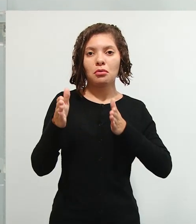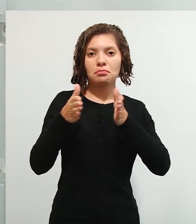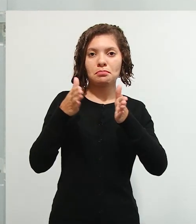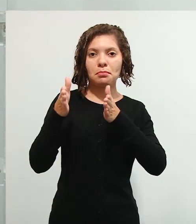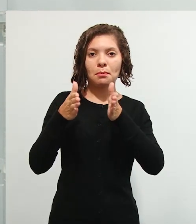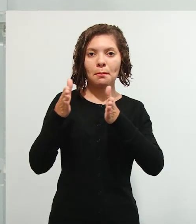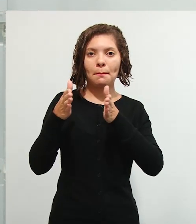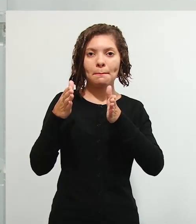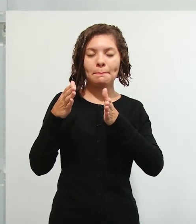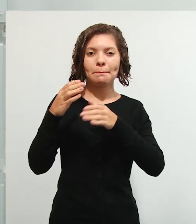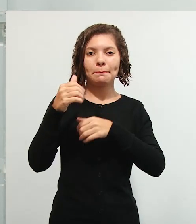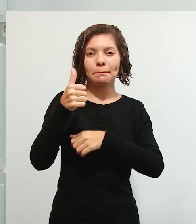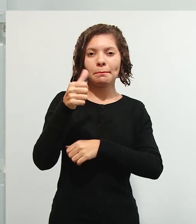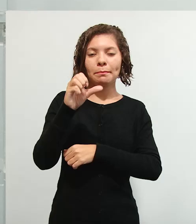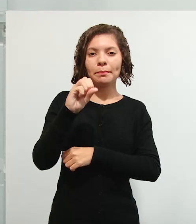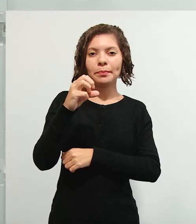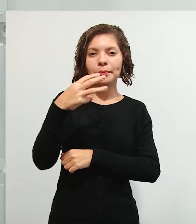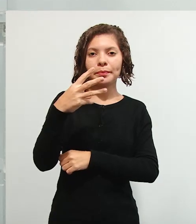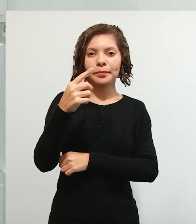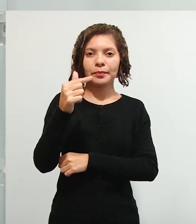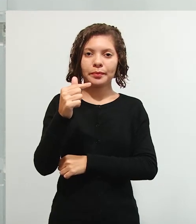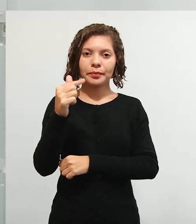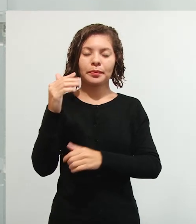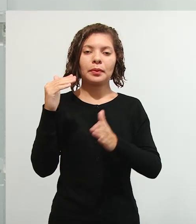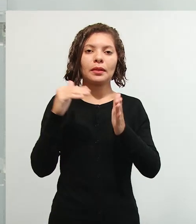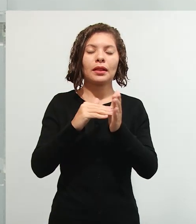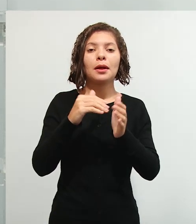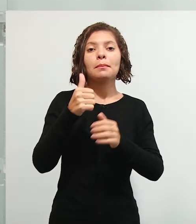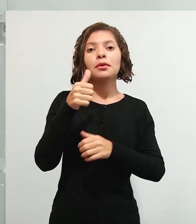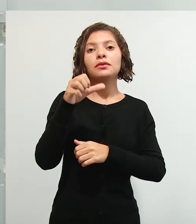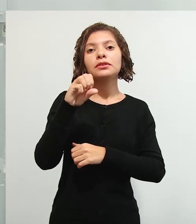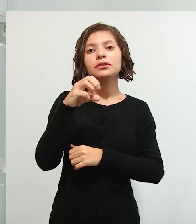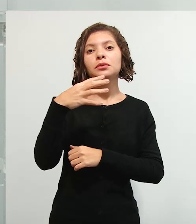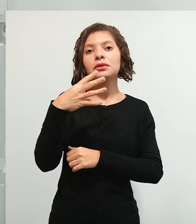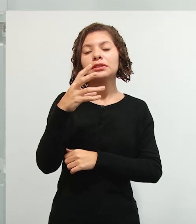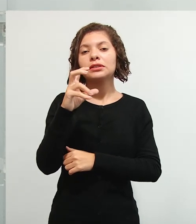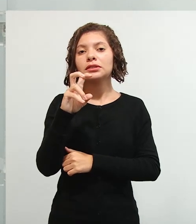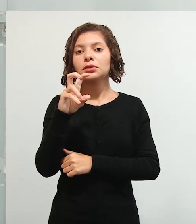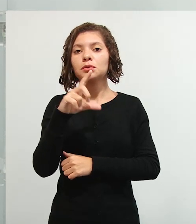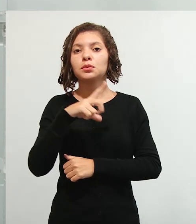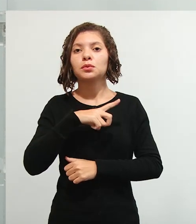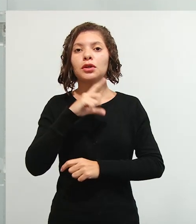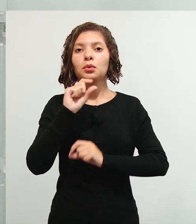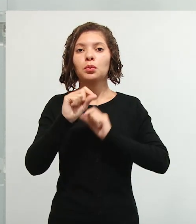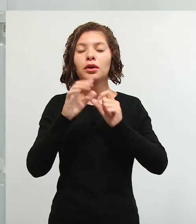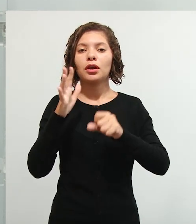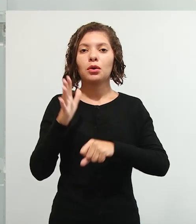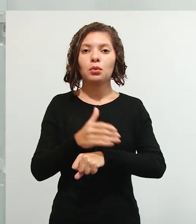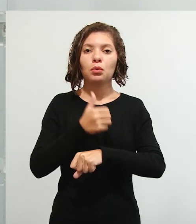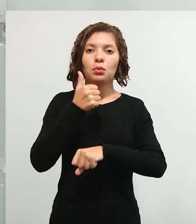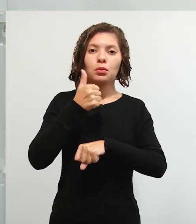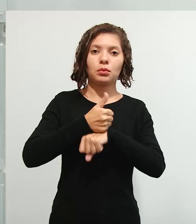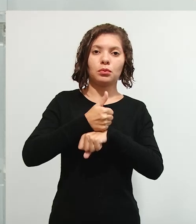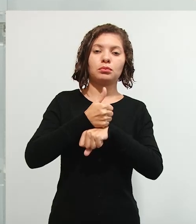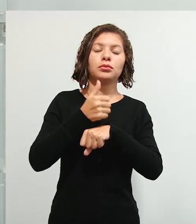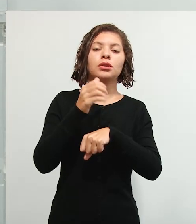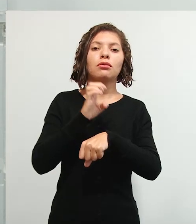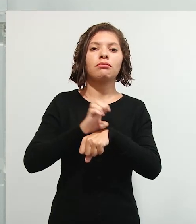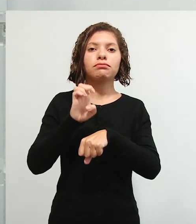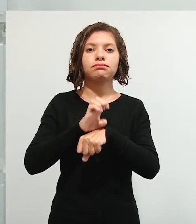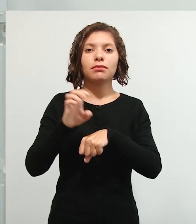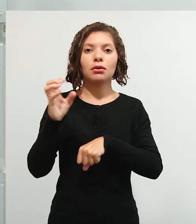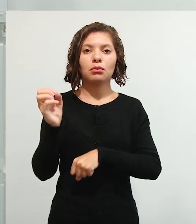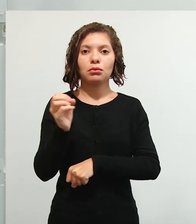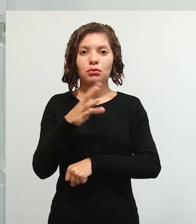1937 a 1945, a gente vai ter o golpe, né? O Estado Novo, então um período